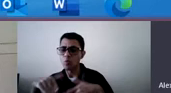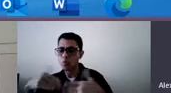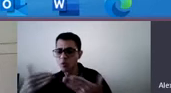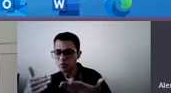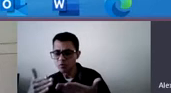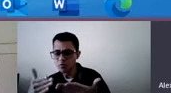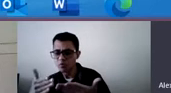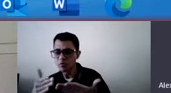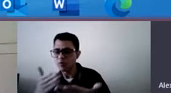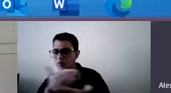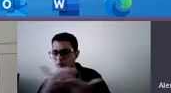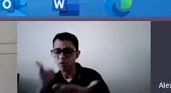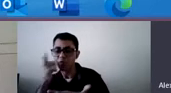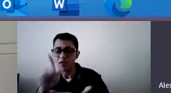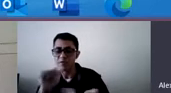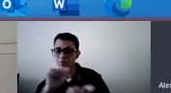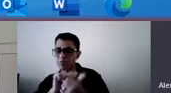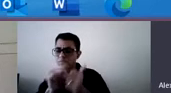e se adaptando.